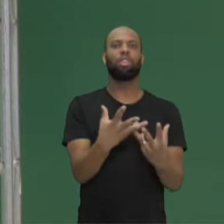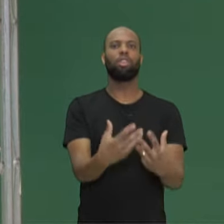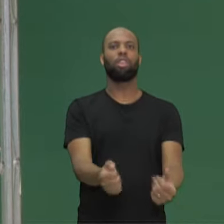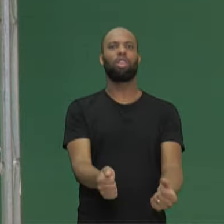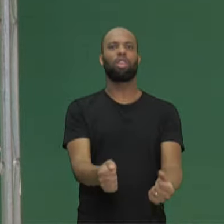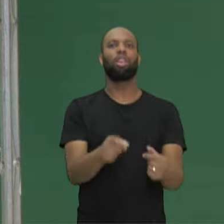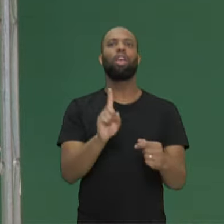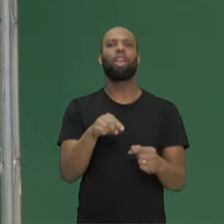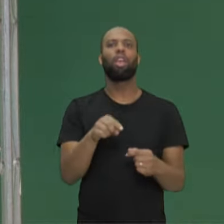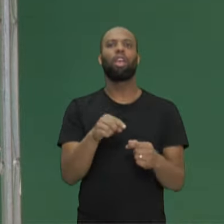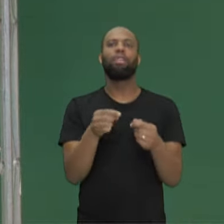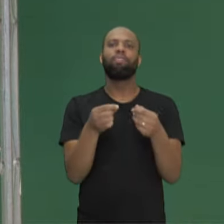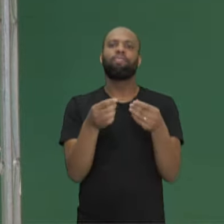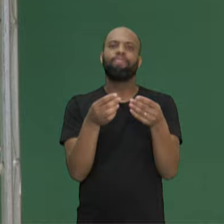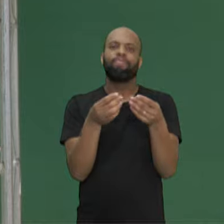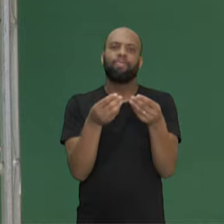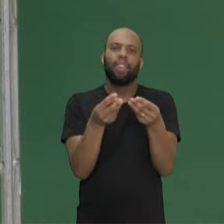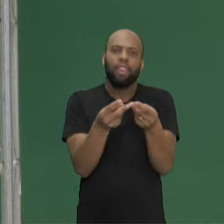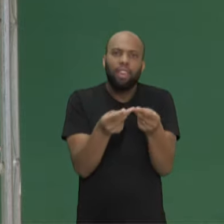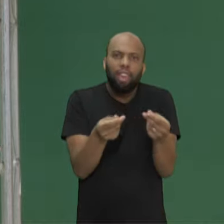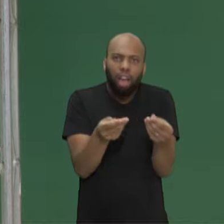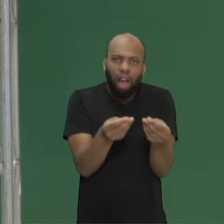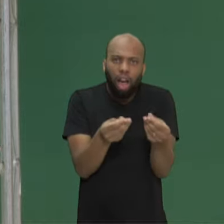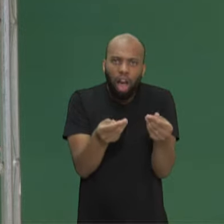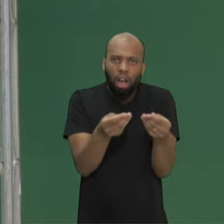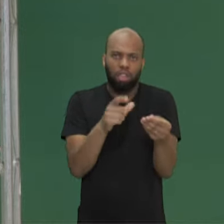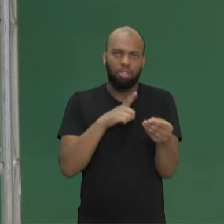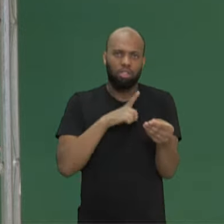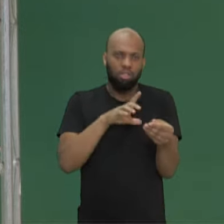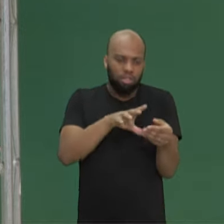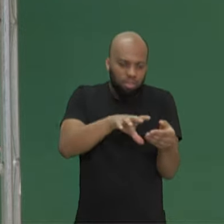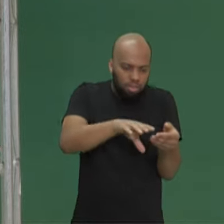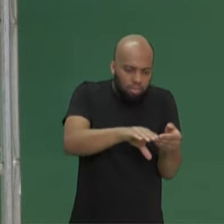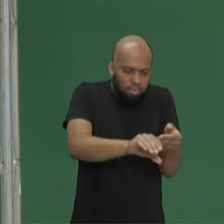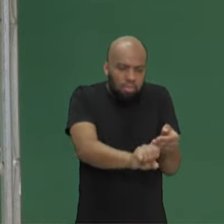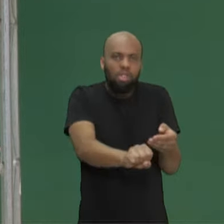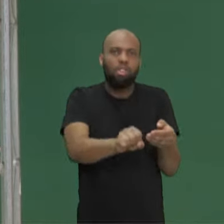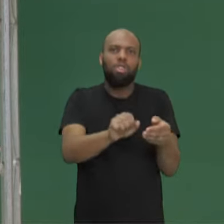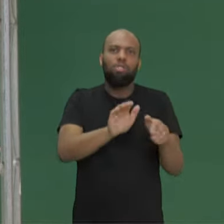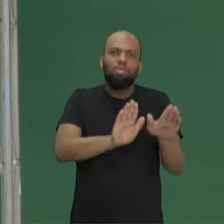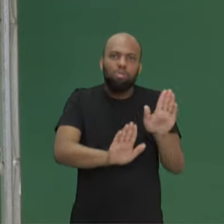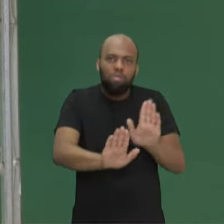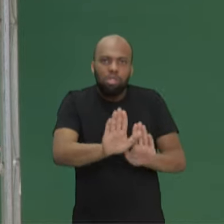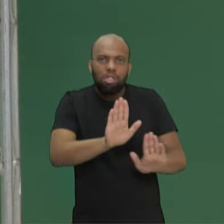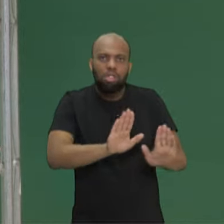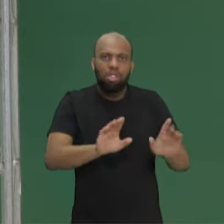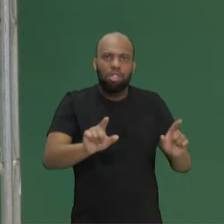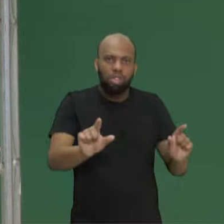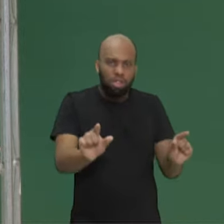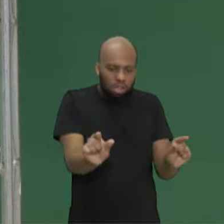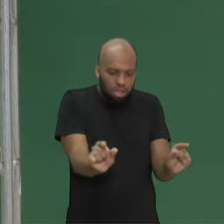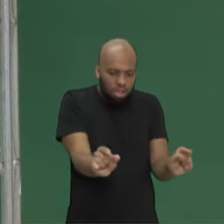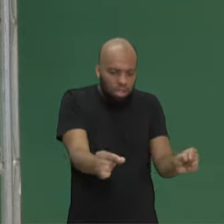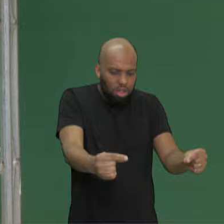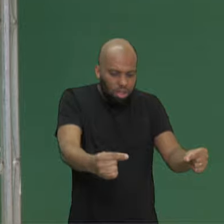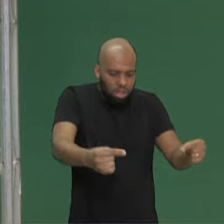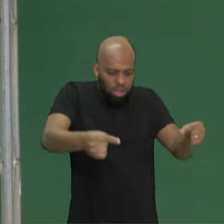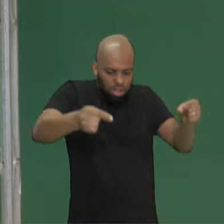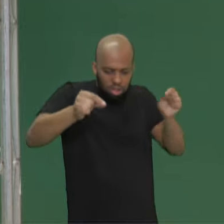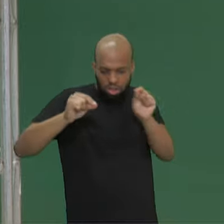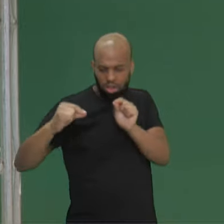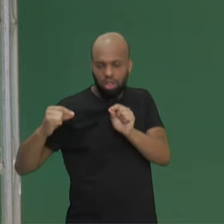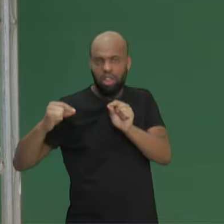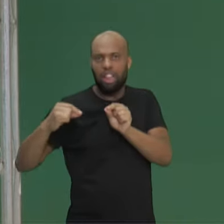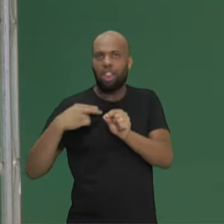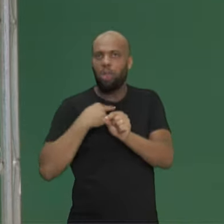lâmpada bem delicada de se usar, né? Você tem que pegar com cuidadinho, só nas pontas, enfim. Mesmo, né, desligada, não